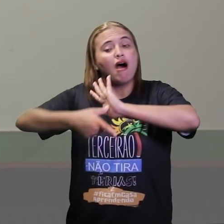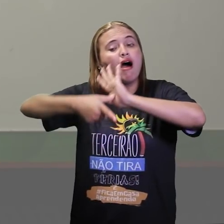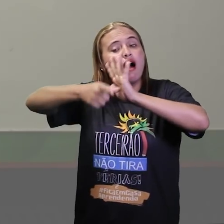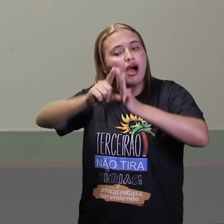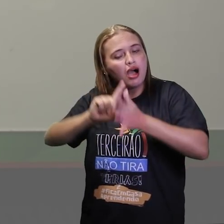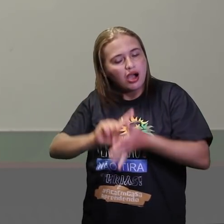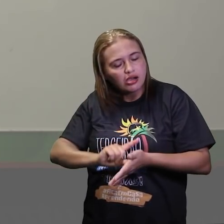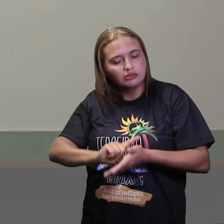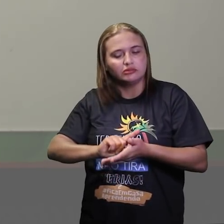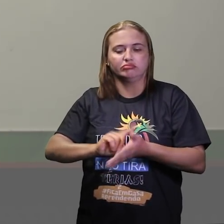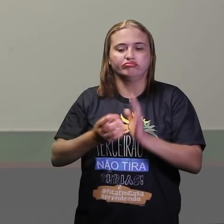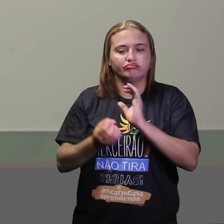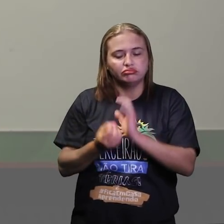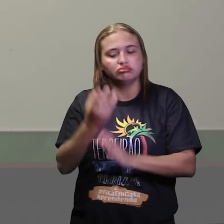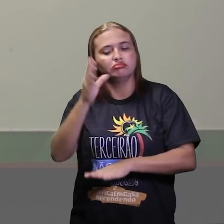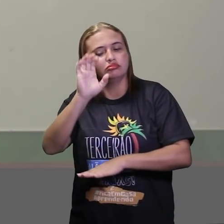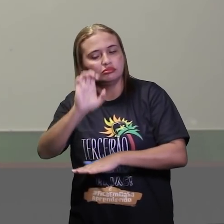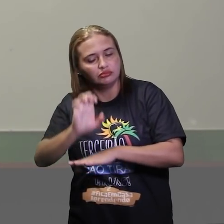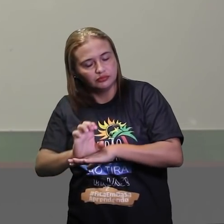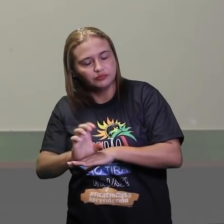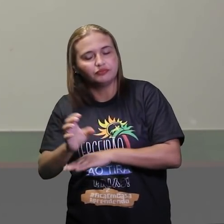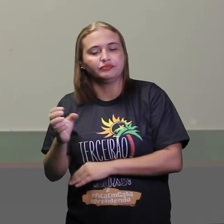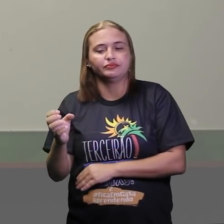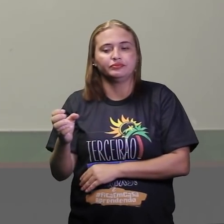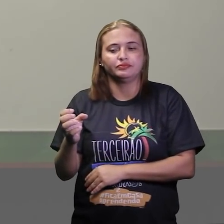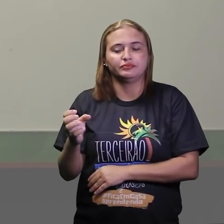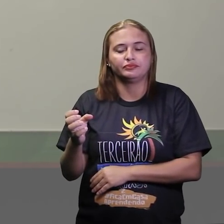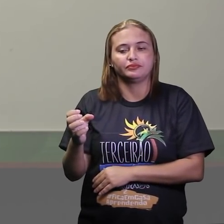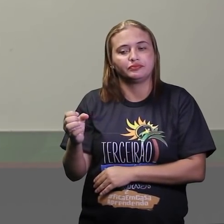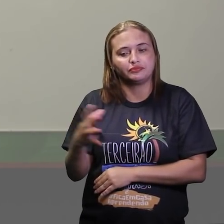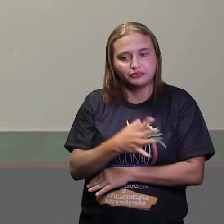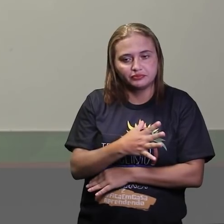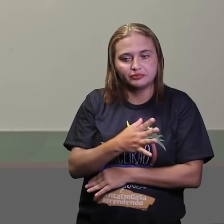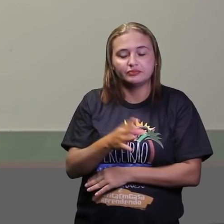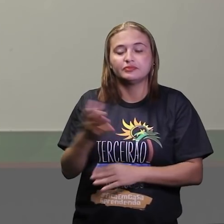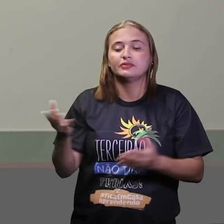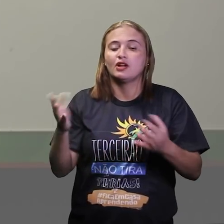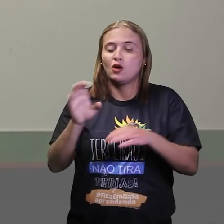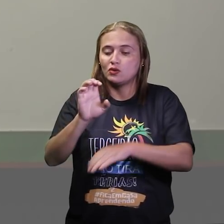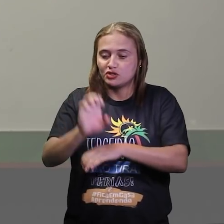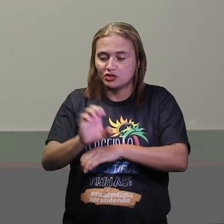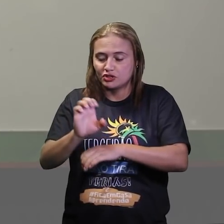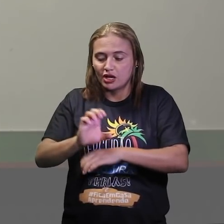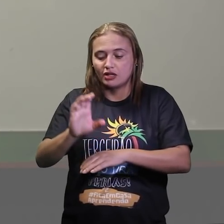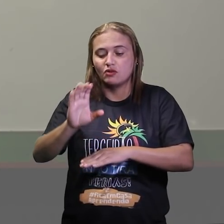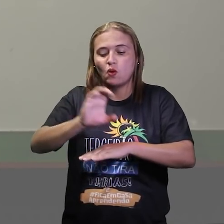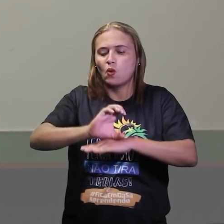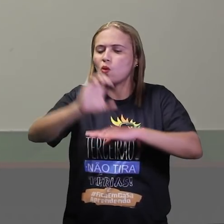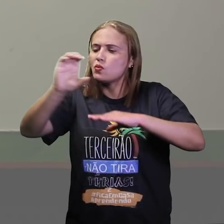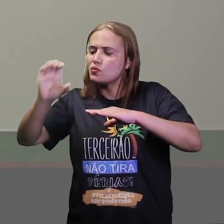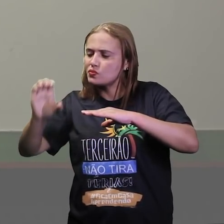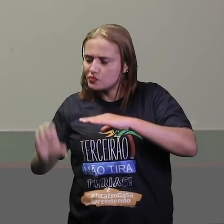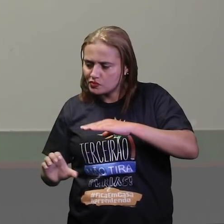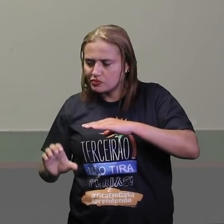Estado moderno ou da sociedade civil, como ele está colocando aí, ó, tá? Aqui o Estado moderno vai